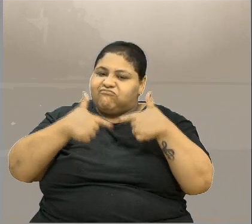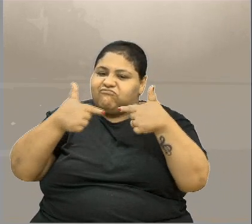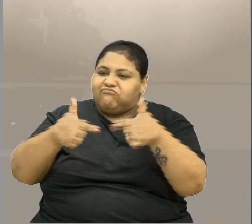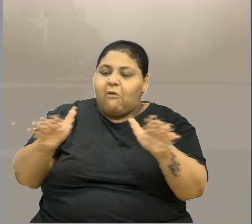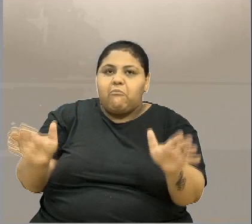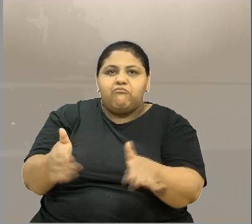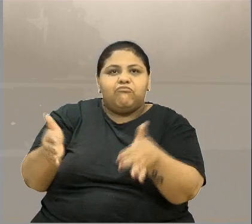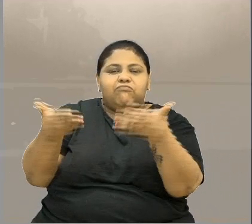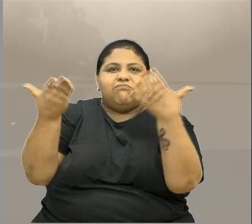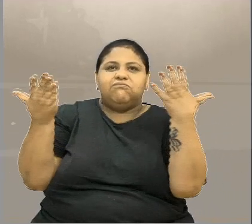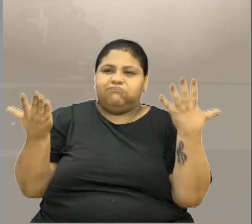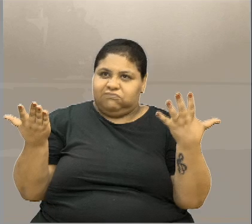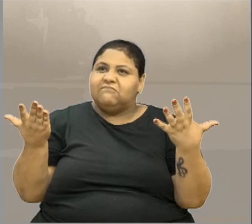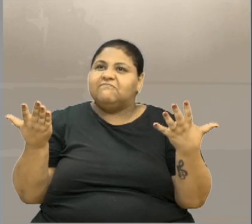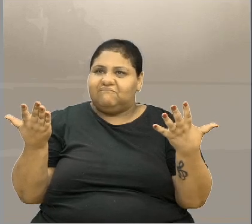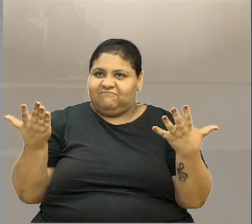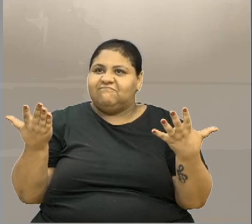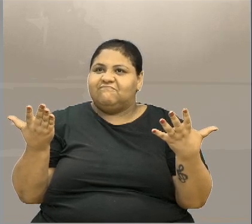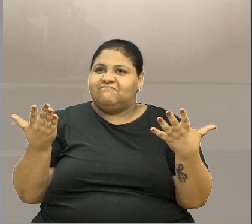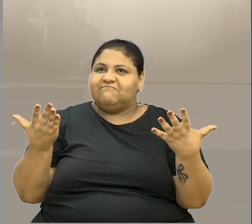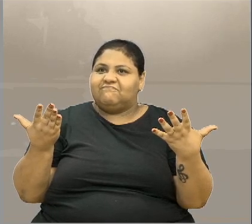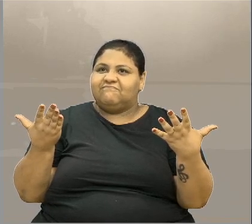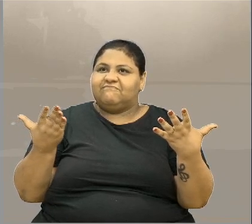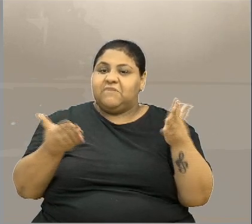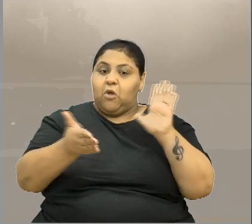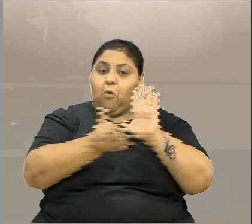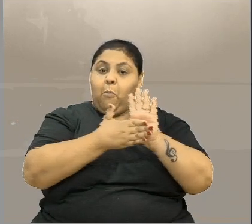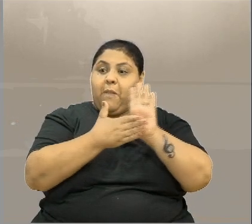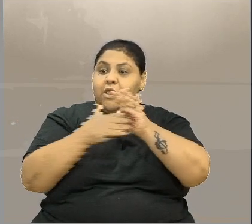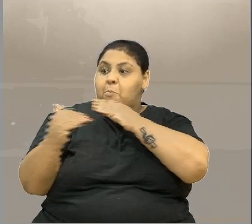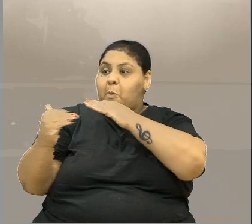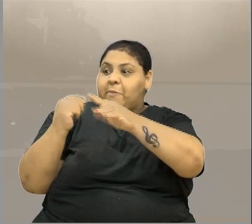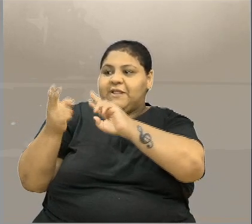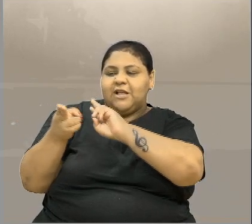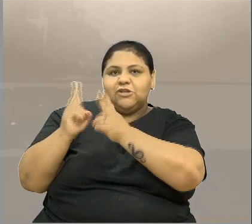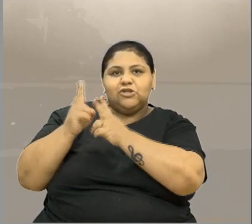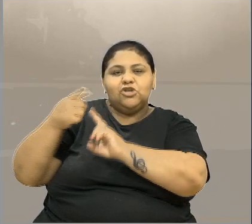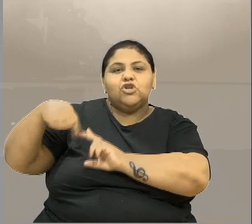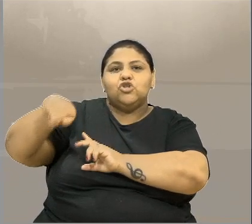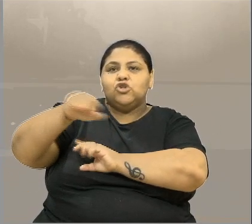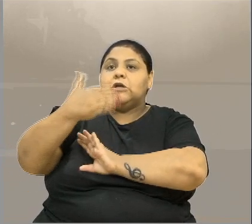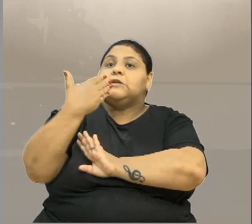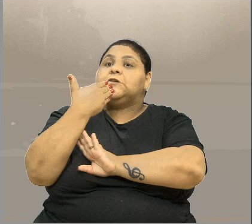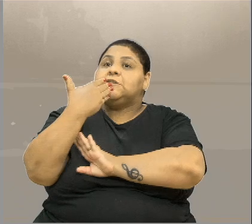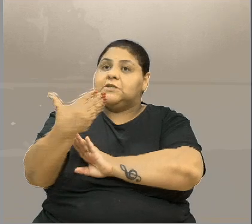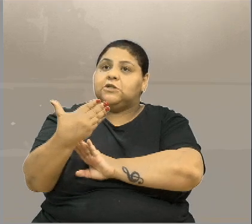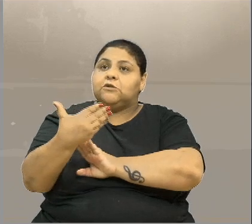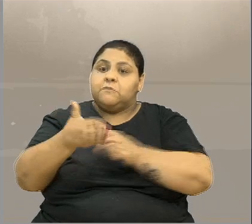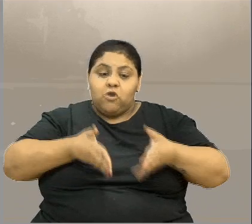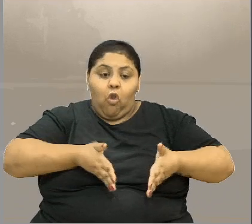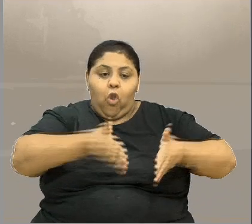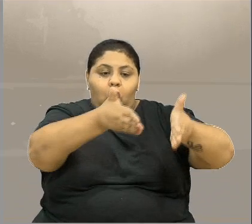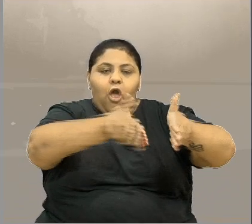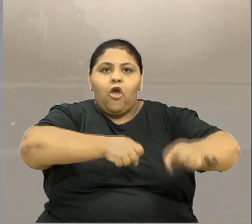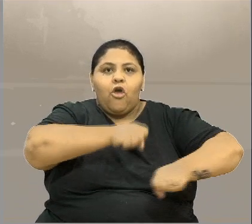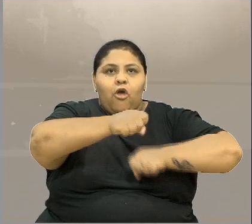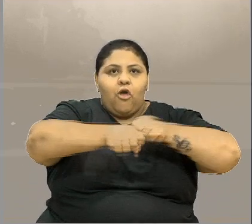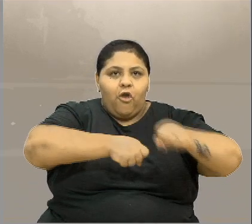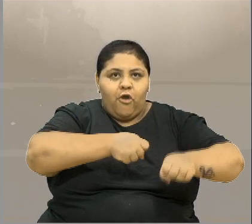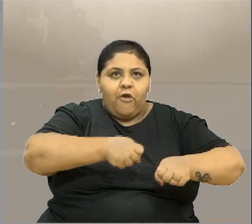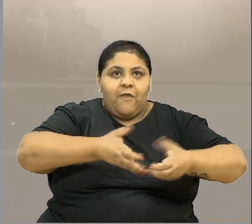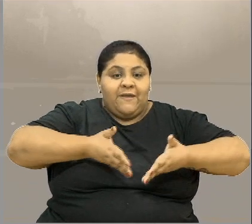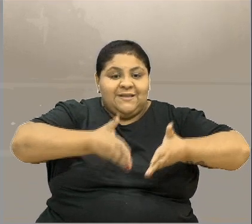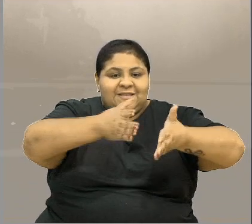fomentar, né, o plano de mobilidade urbana. Nós reivindicamos ciclovias,